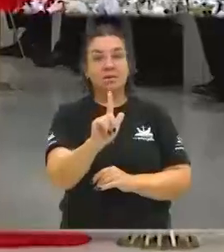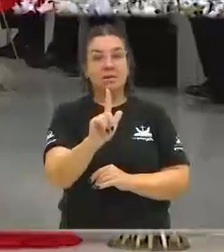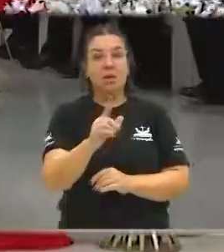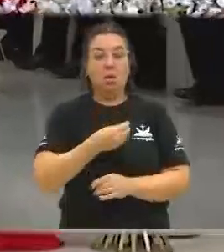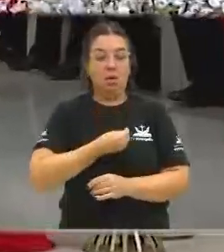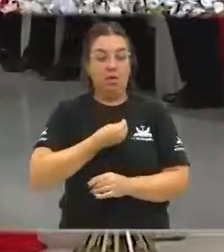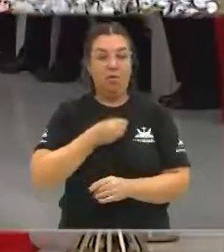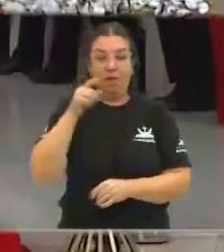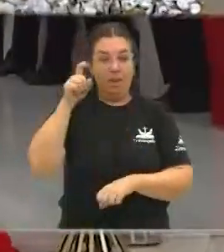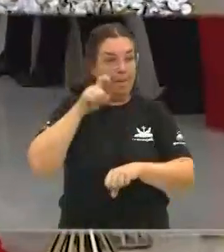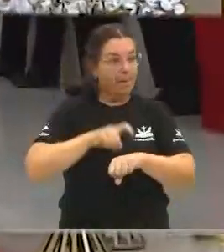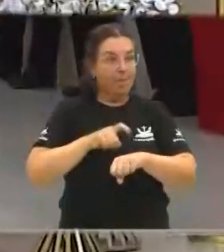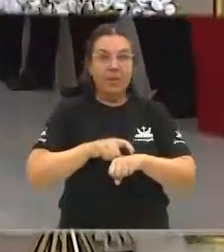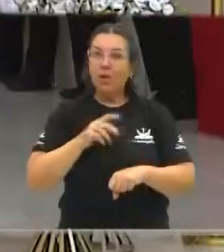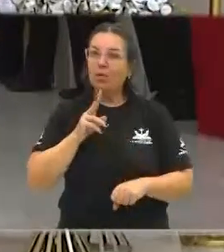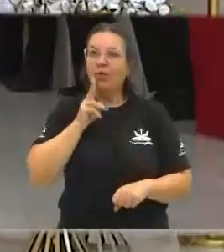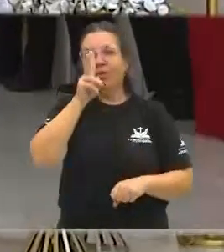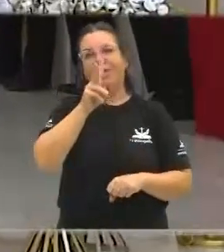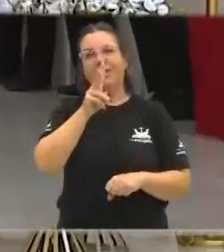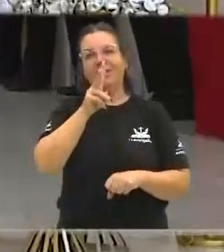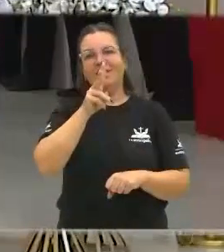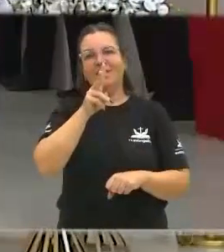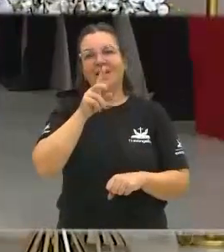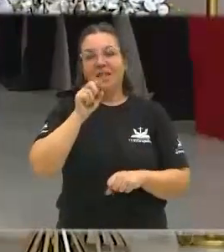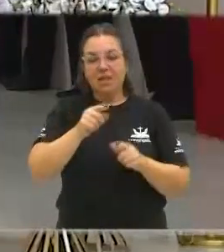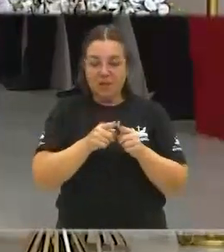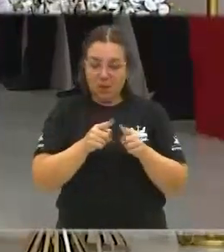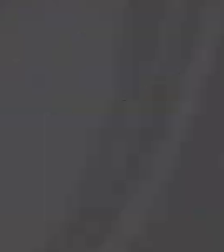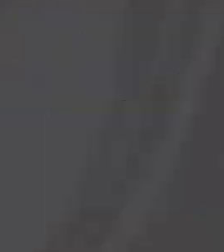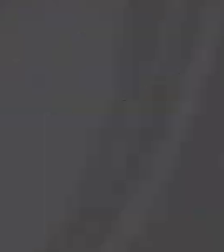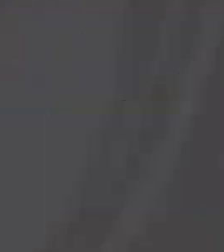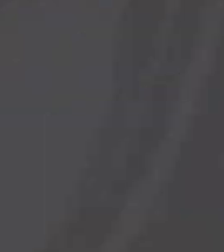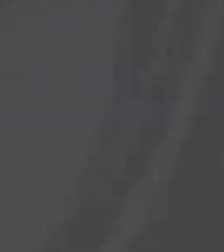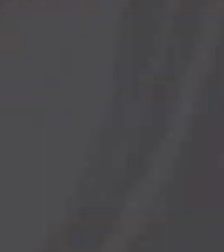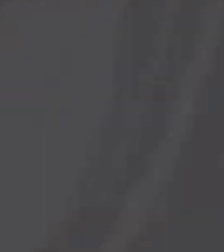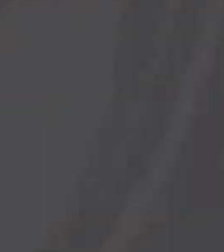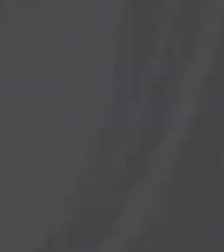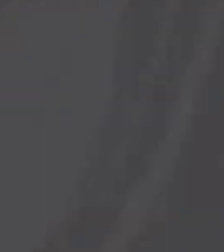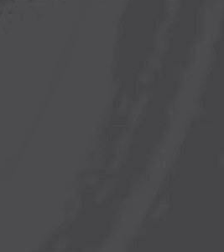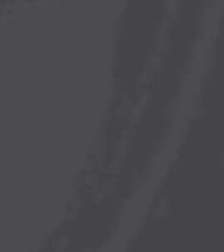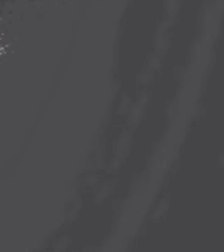viver um momento forte durante todos esses dias.